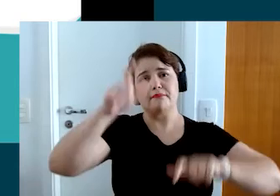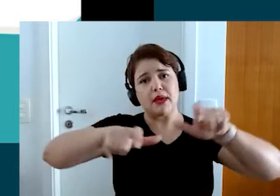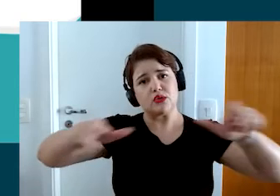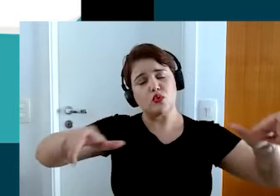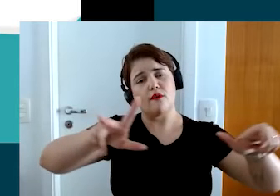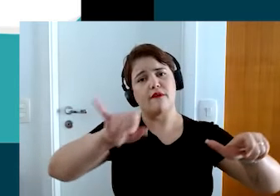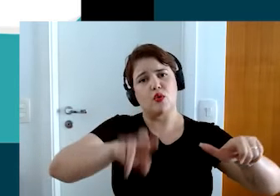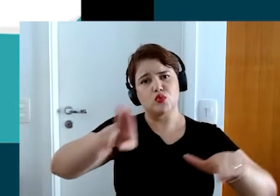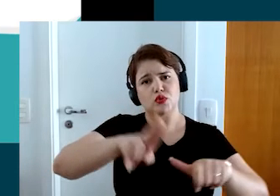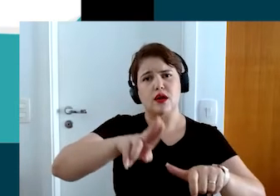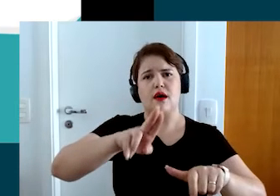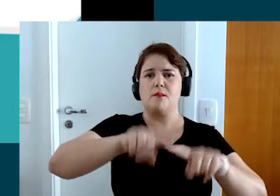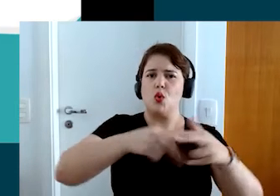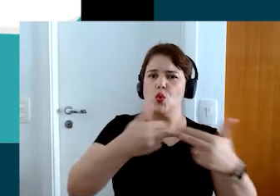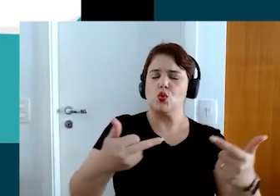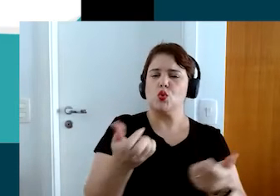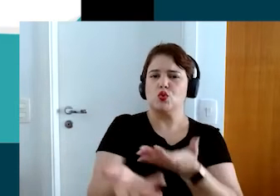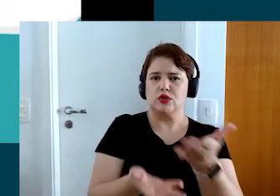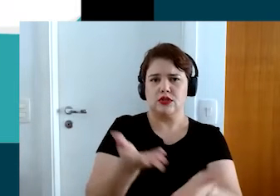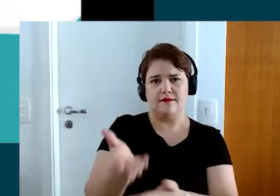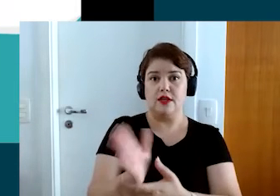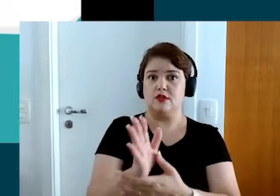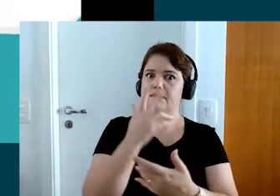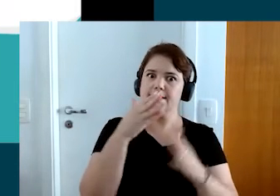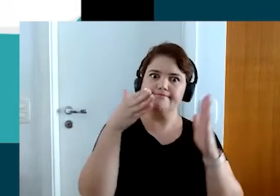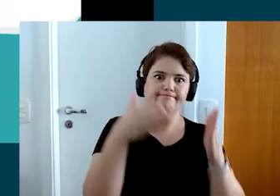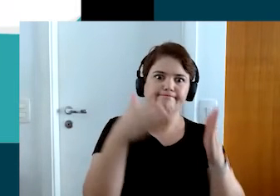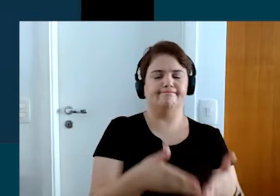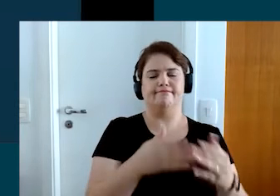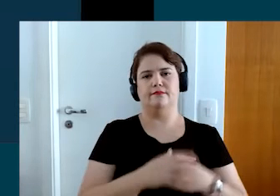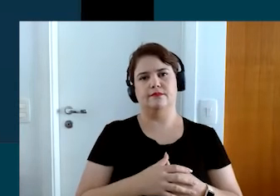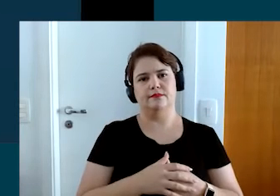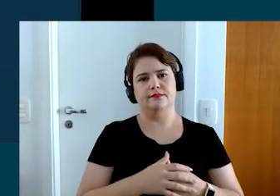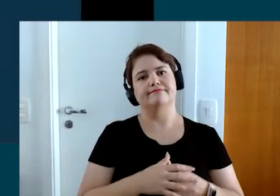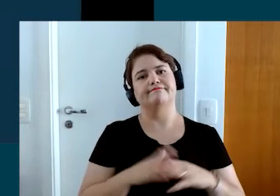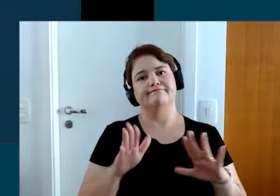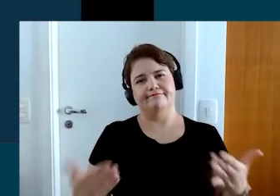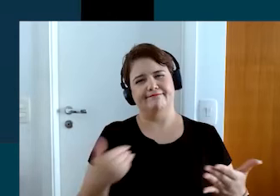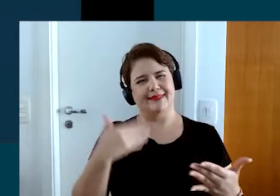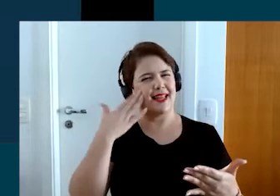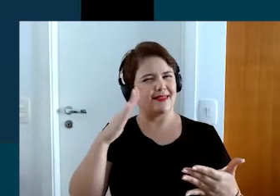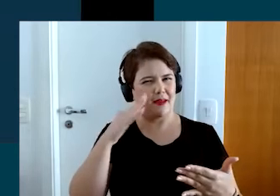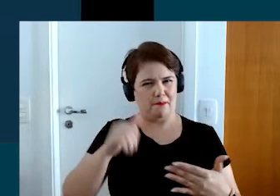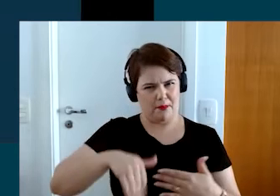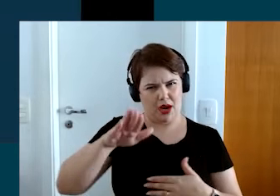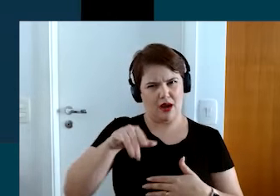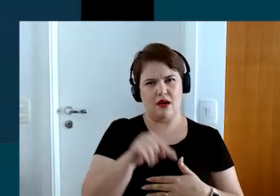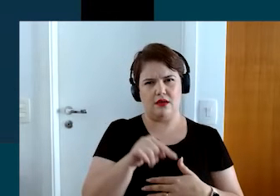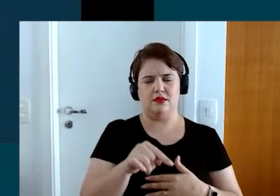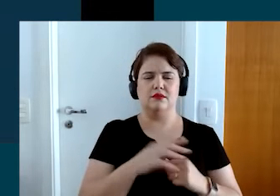ou serviço no centro das decisões, né? Então, para entender um pouco mais isso, né,